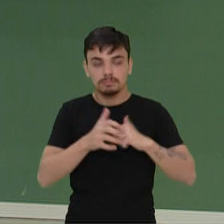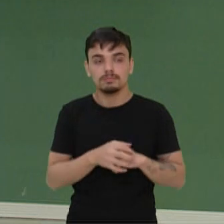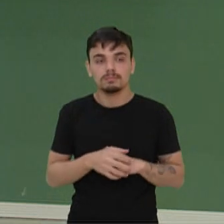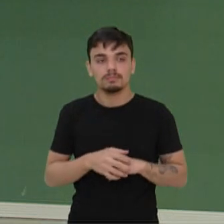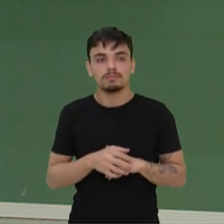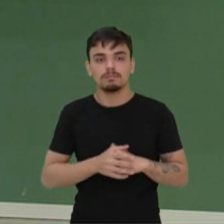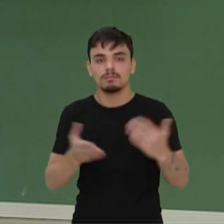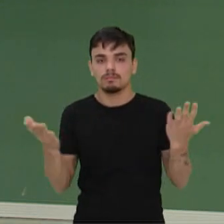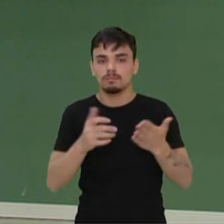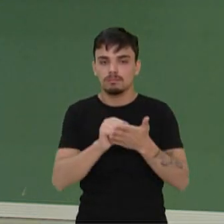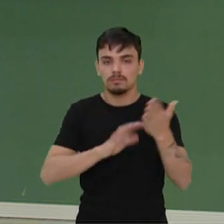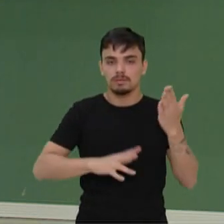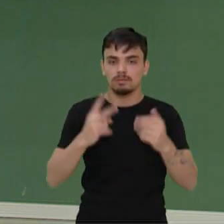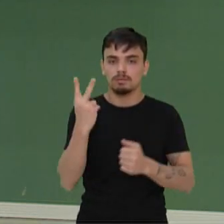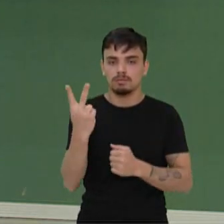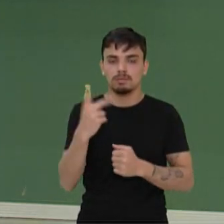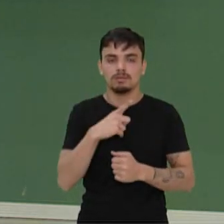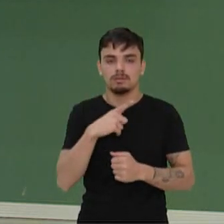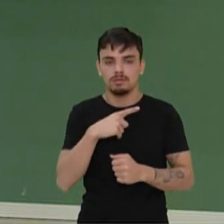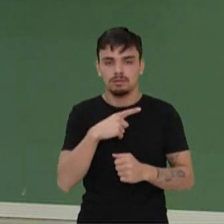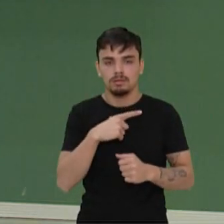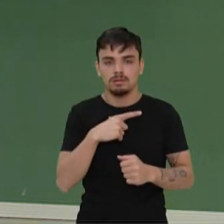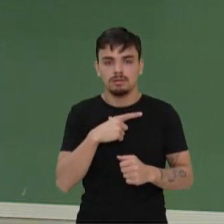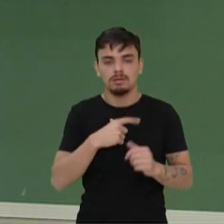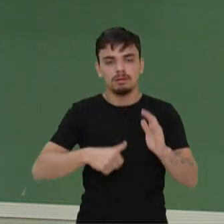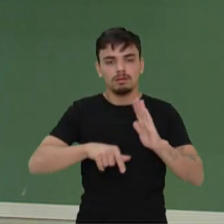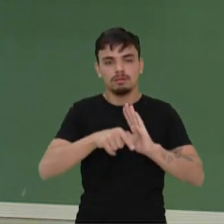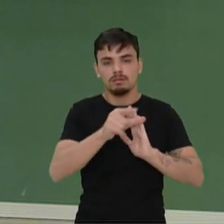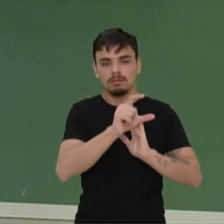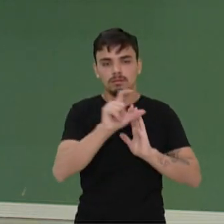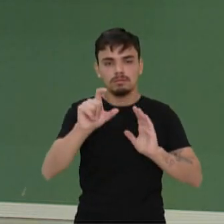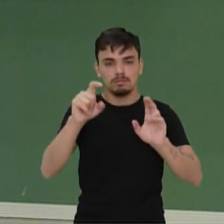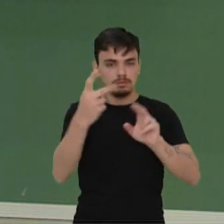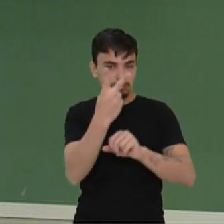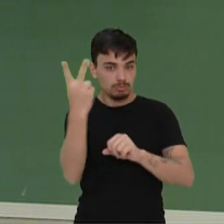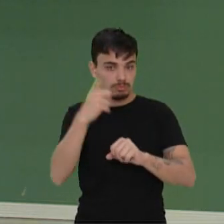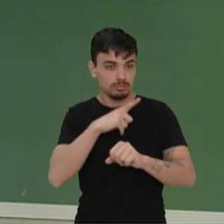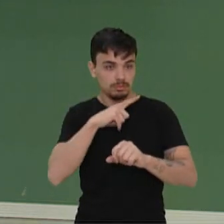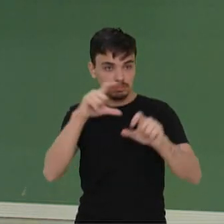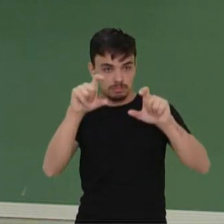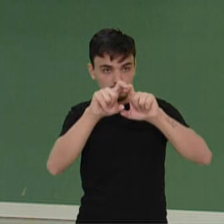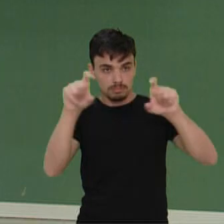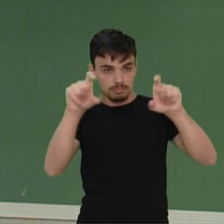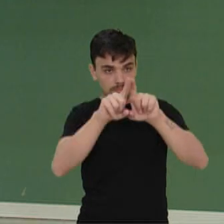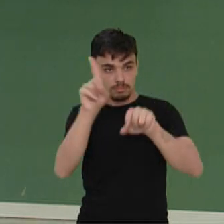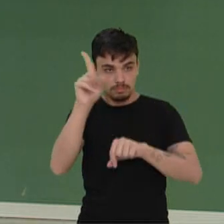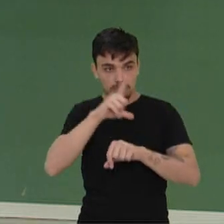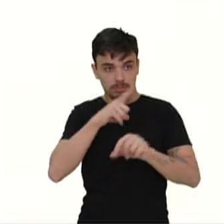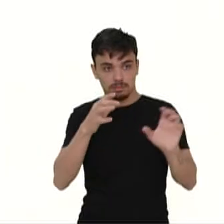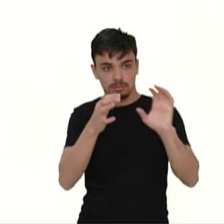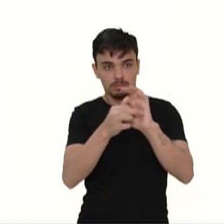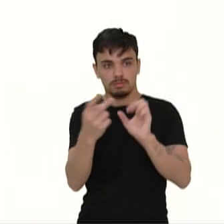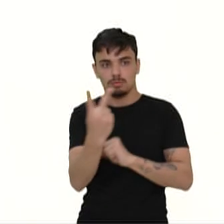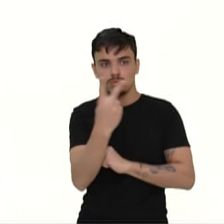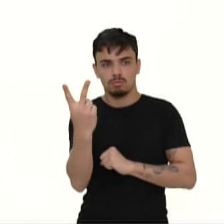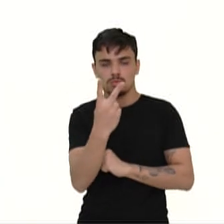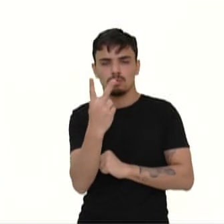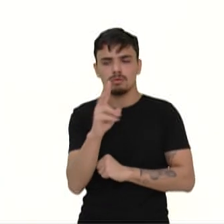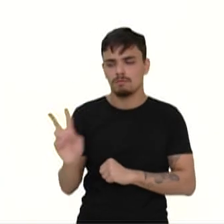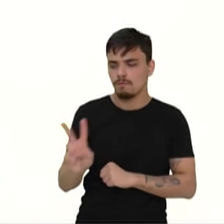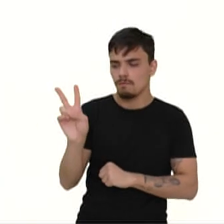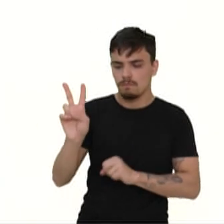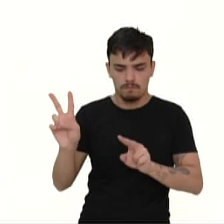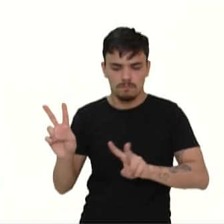Vamos ver esse exercício. Ó. Dada a função quadrática y igual a menos x ao quadrado mais 6x mais 7, determine dois pares de valores simétricos em